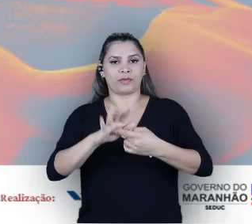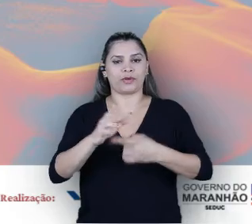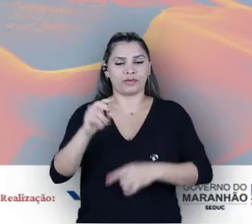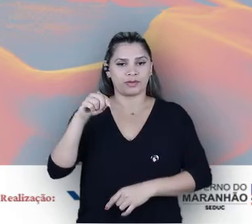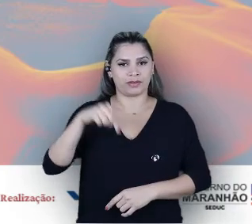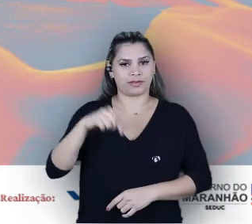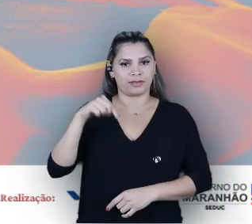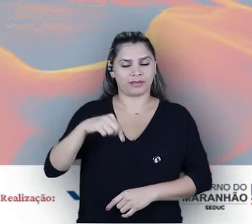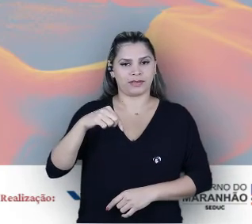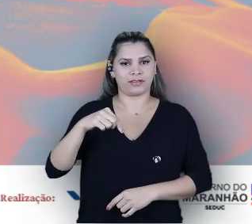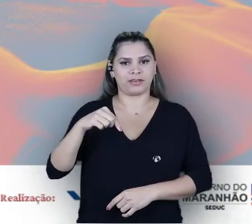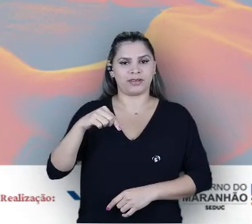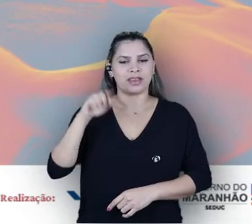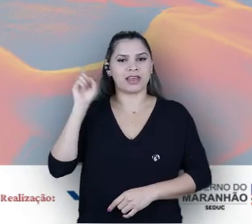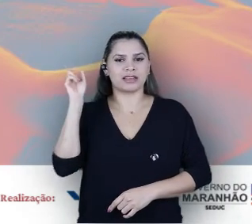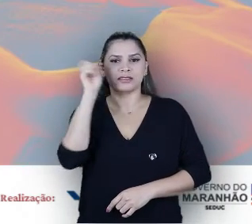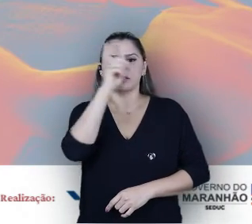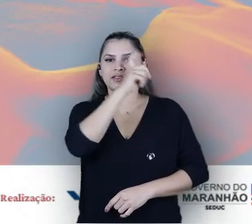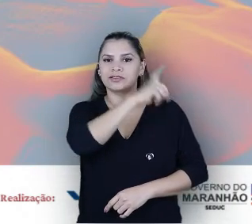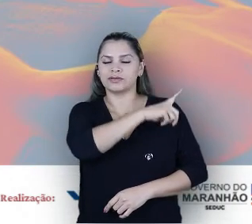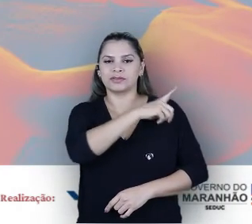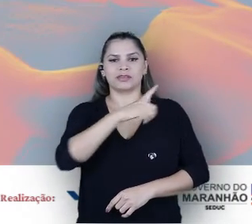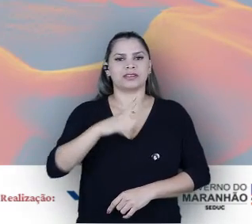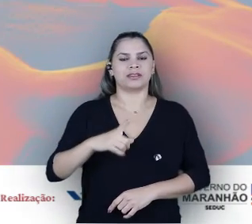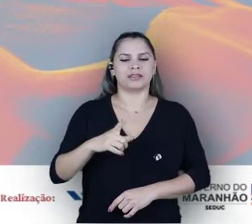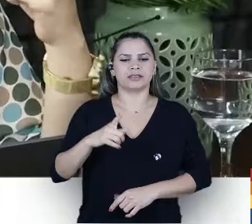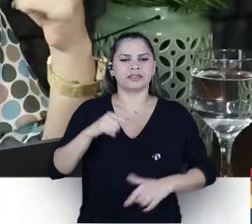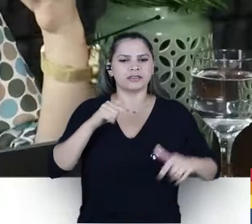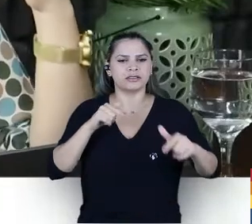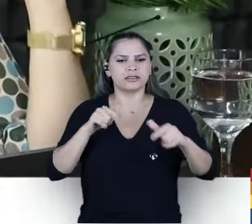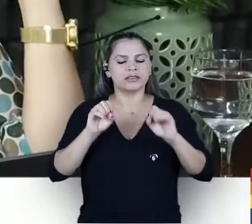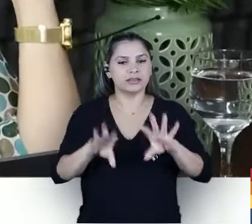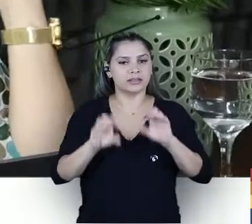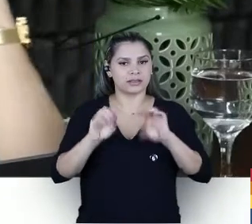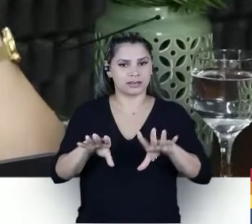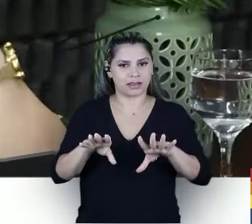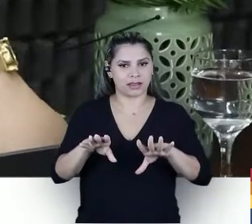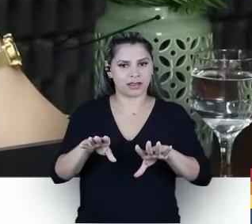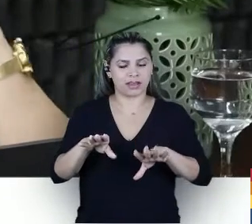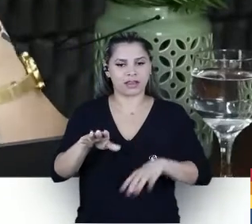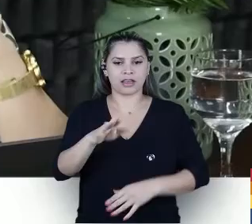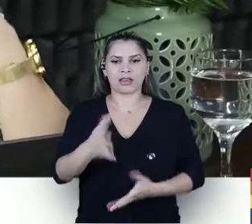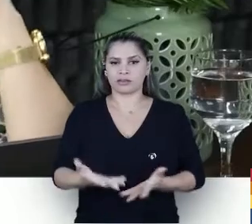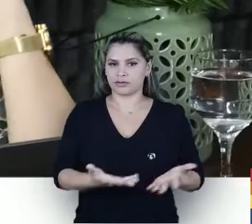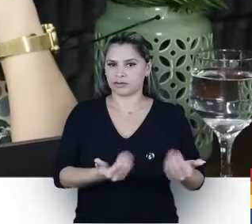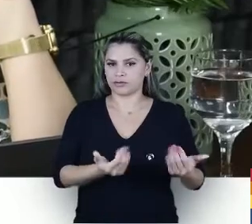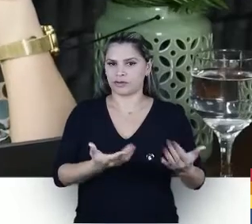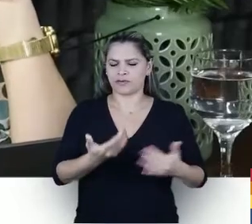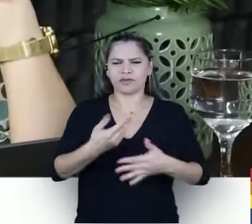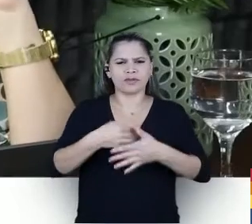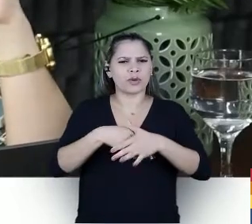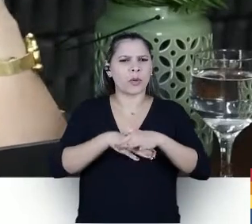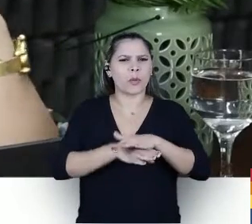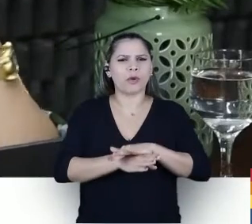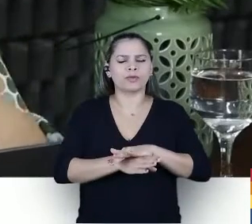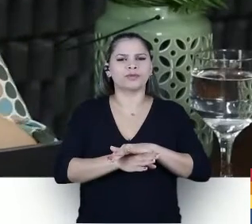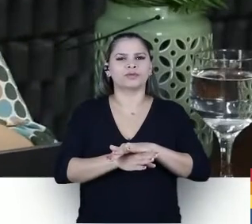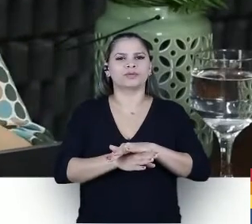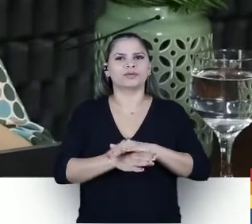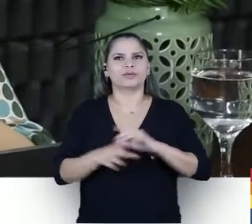evidentes implicações para a formação de leitores atualmente. Então, eu destaco aqui justamente